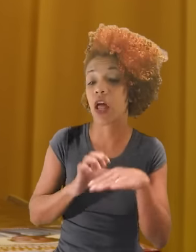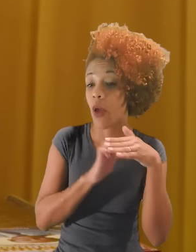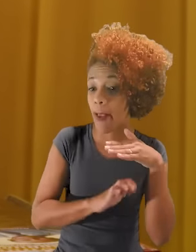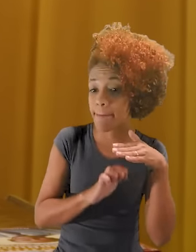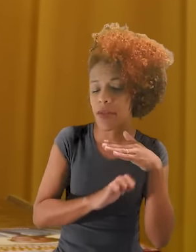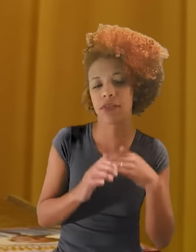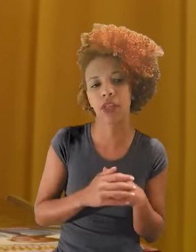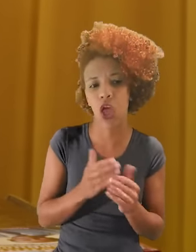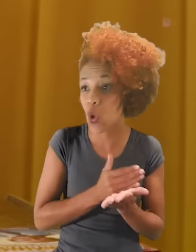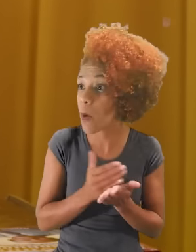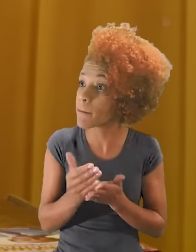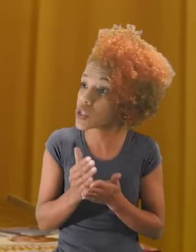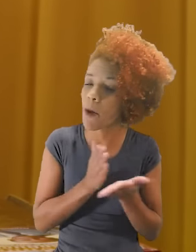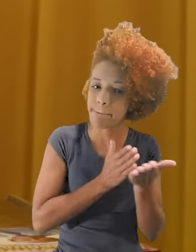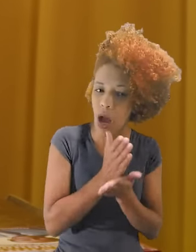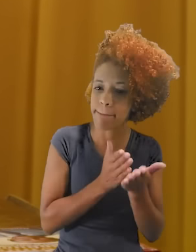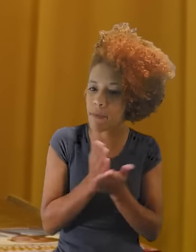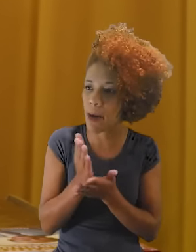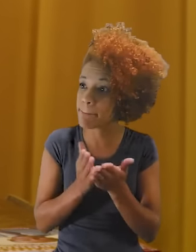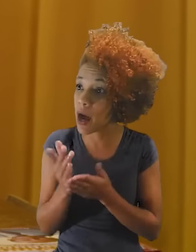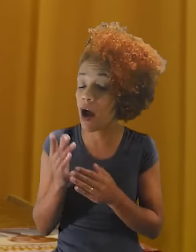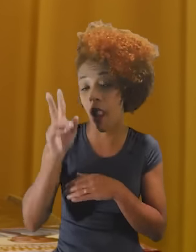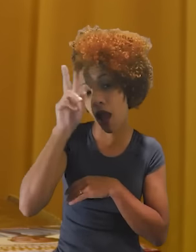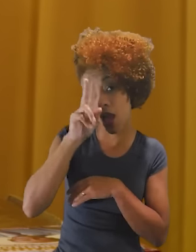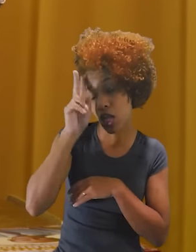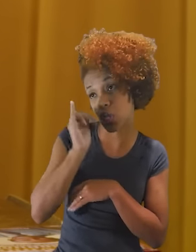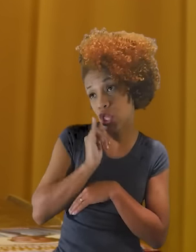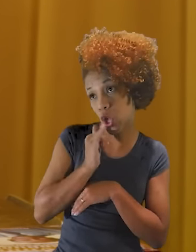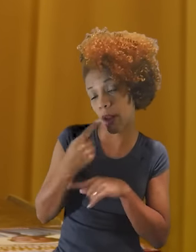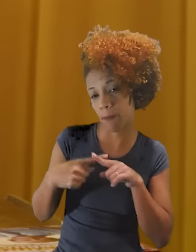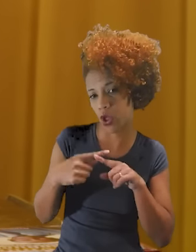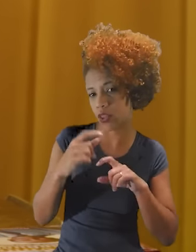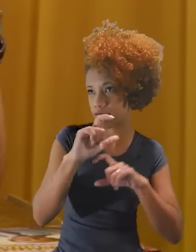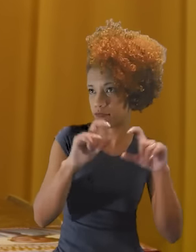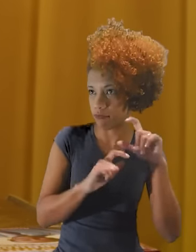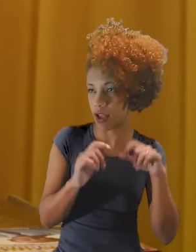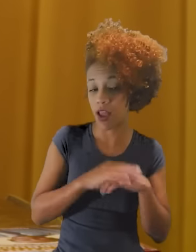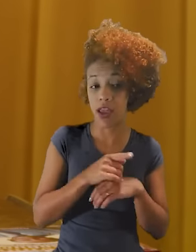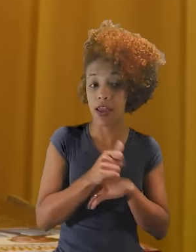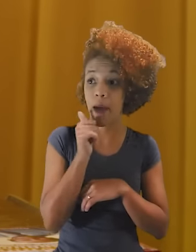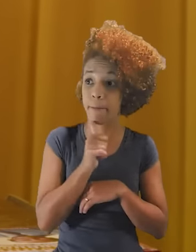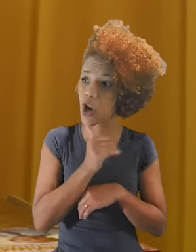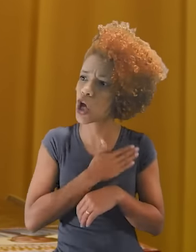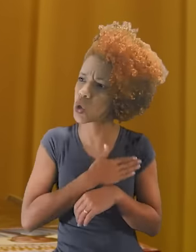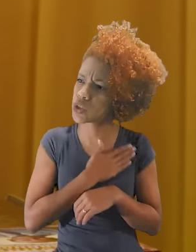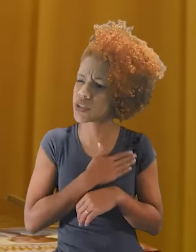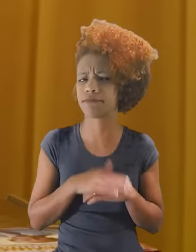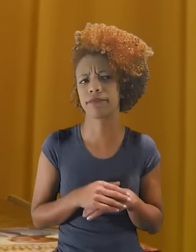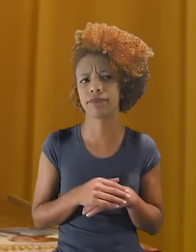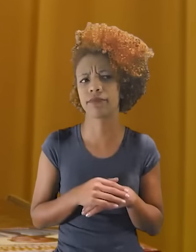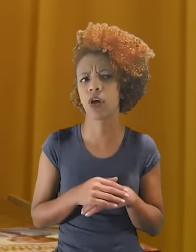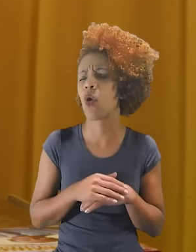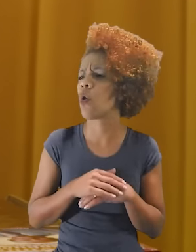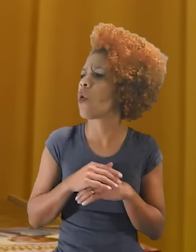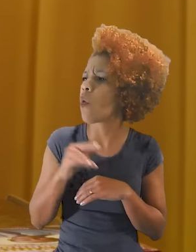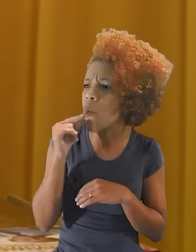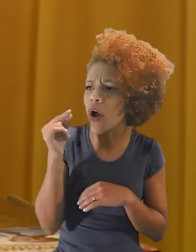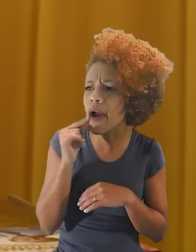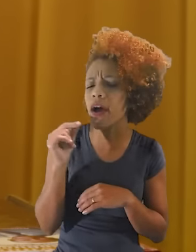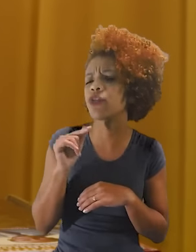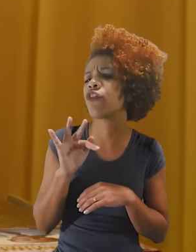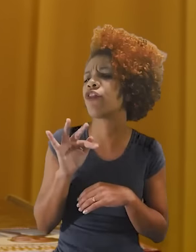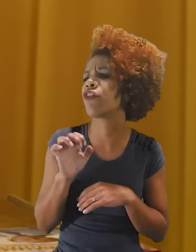empresa, e aí começou a vingar. A história começou a rolar por causa desse desenho. E essa mulher, como gostava muito dele, ela falou assim, cara, o Gato Félix faz